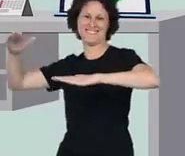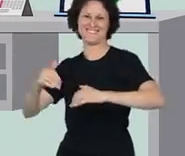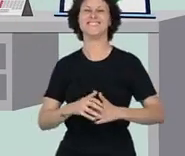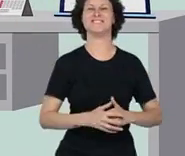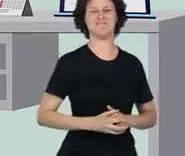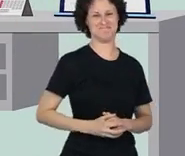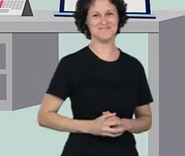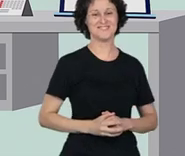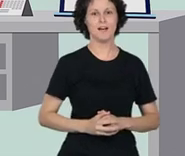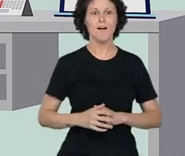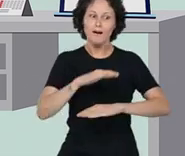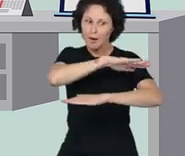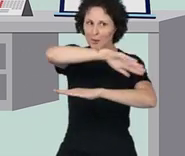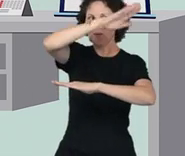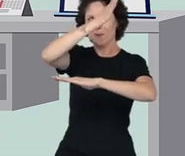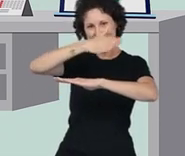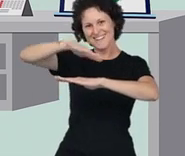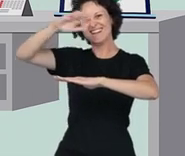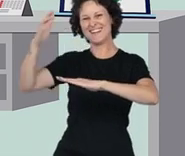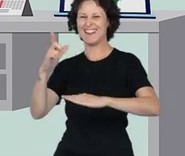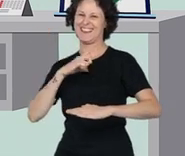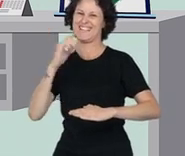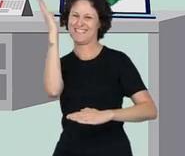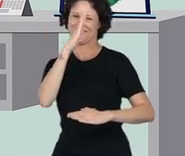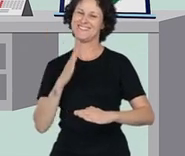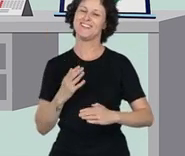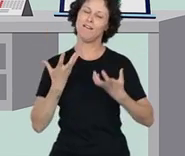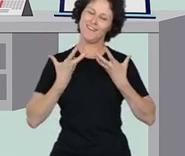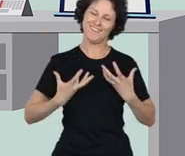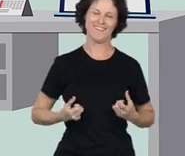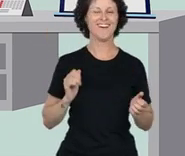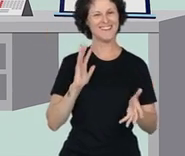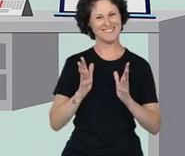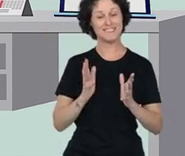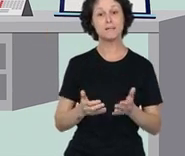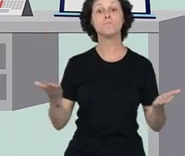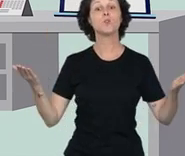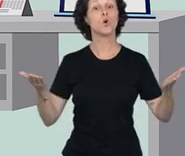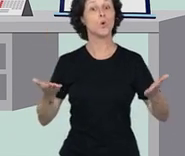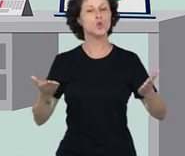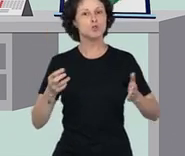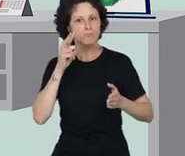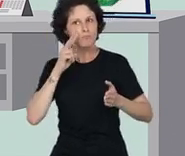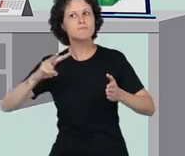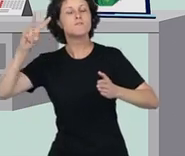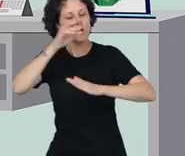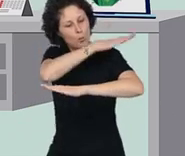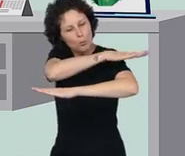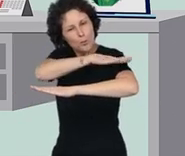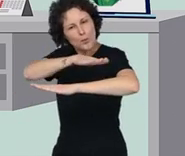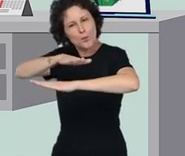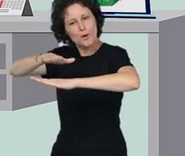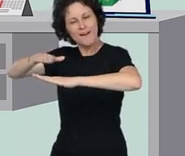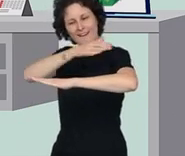Ufa! De tantas subidas e descidas, eu fiquei até cansado. Hoje nós aprendemos um pouco mais sobre a ação do tempo e